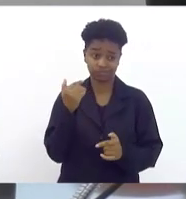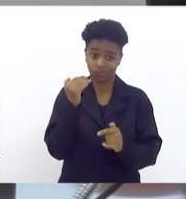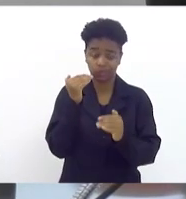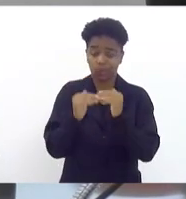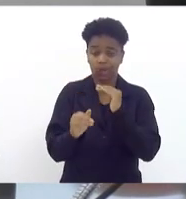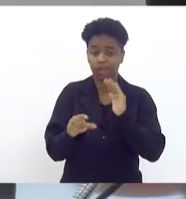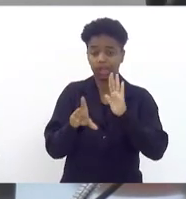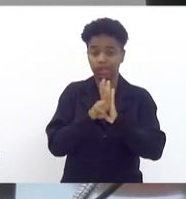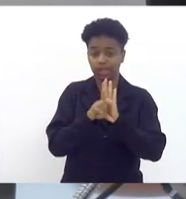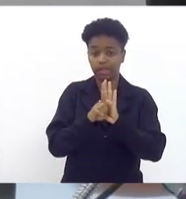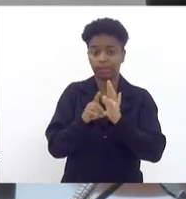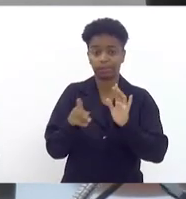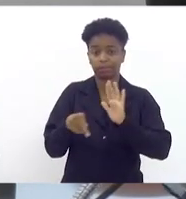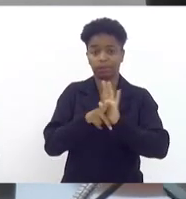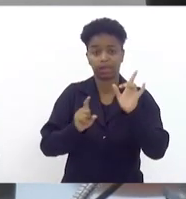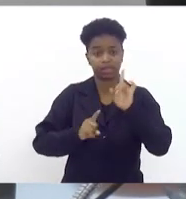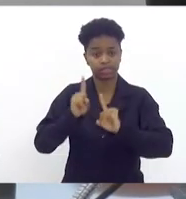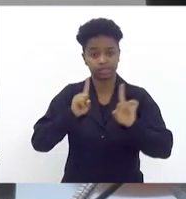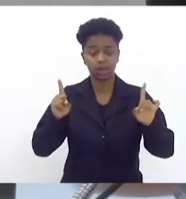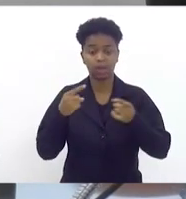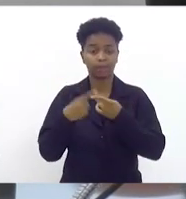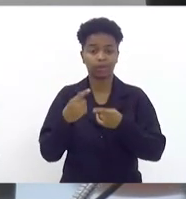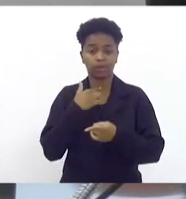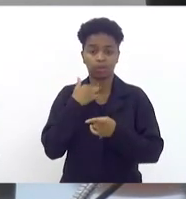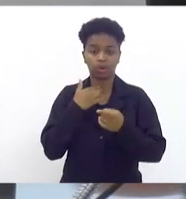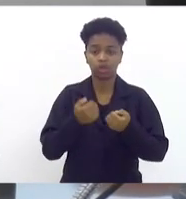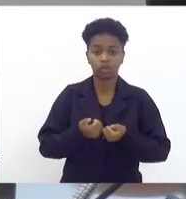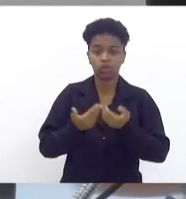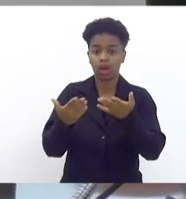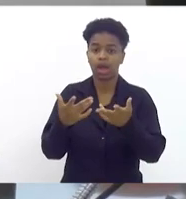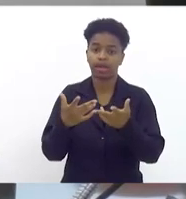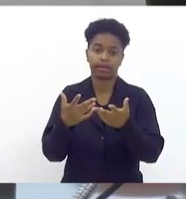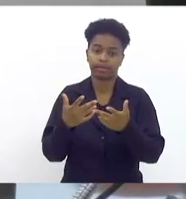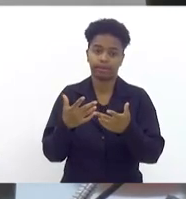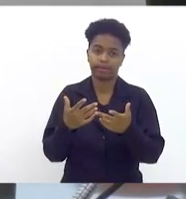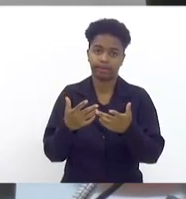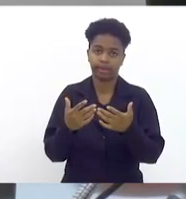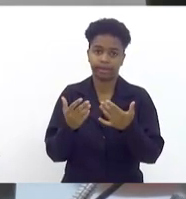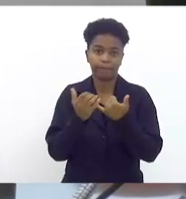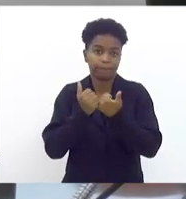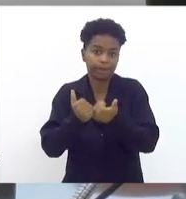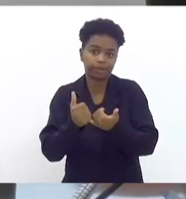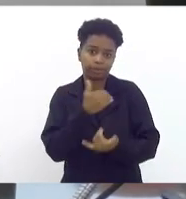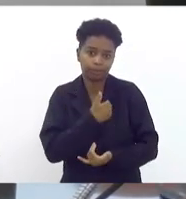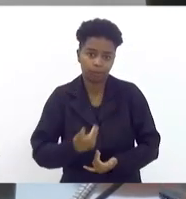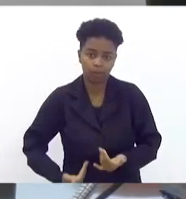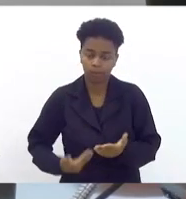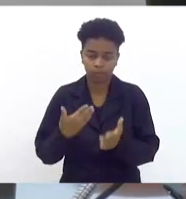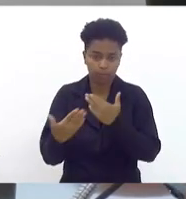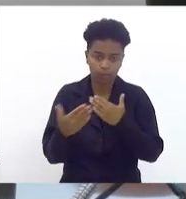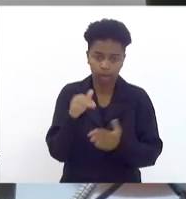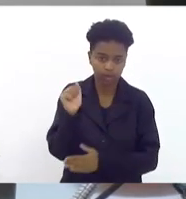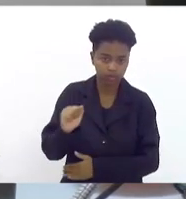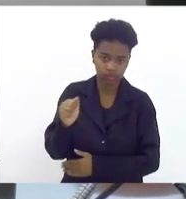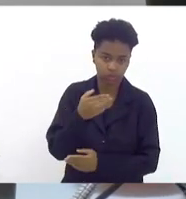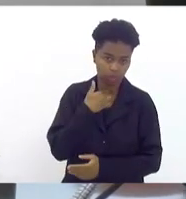a gente não poderia doar algo que é patrimônio público para qualquer associação que seja. Nesse sentido,